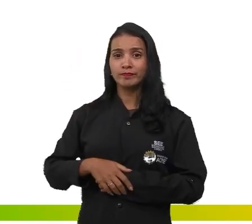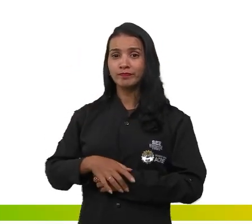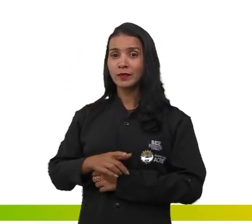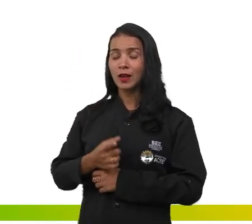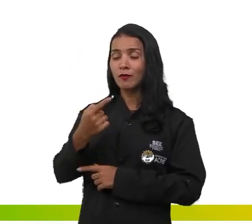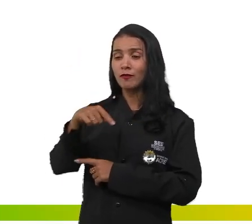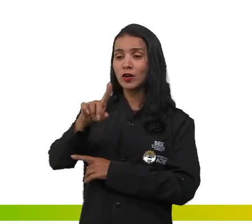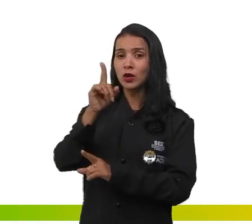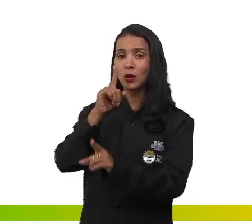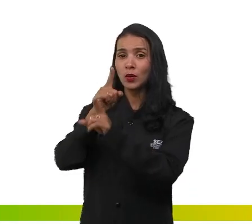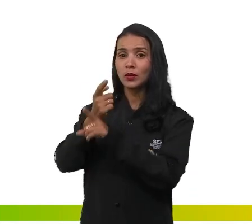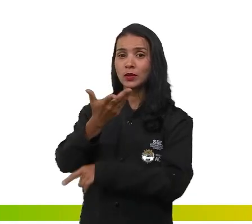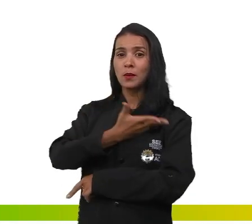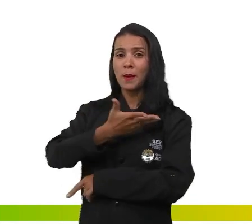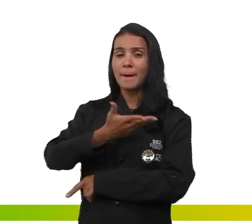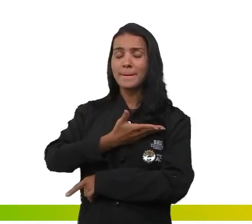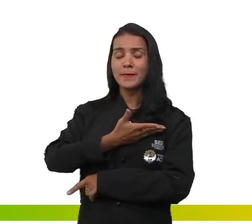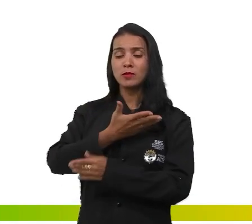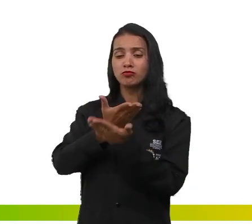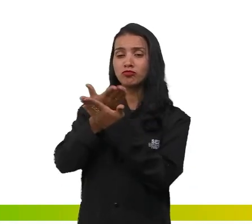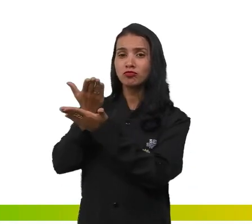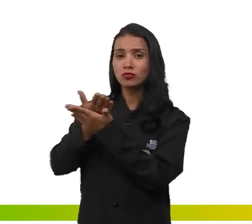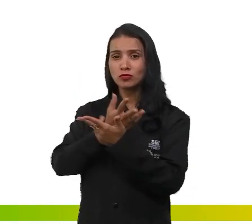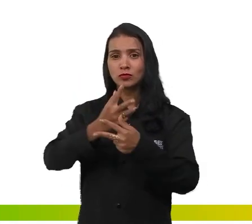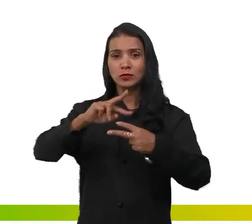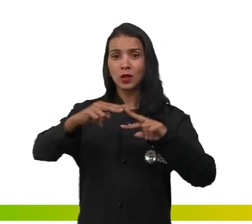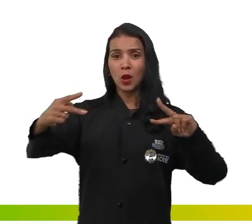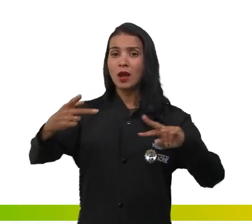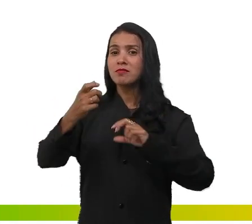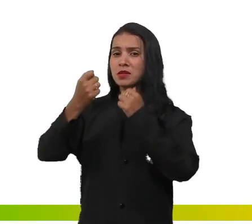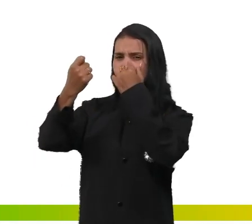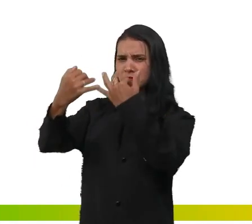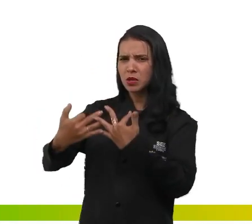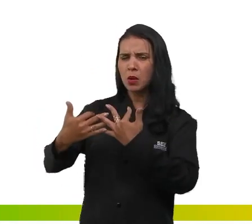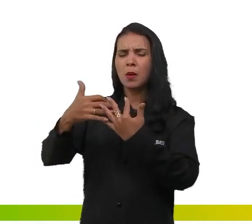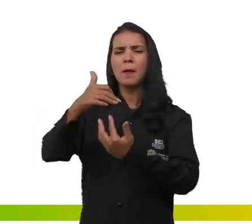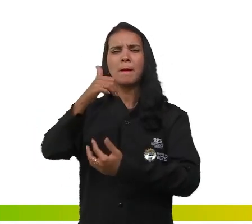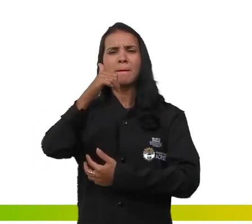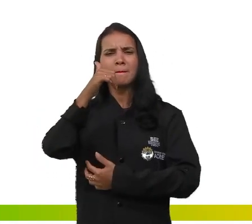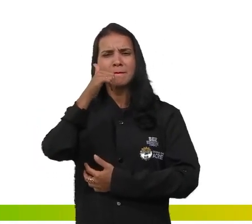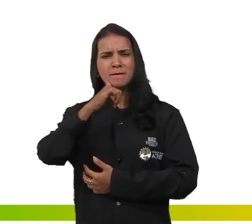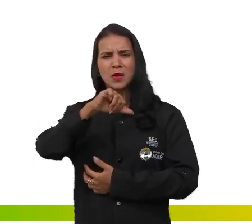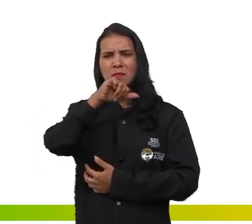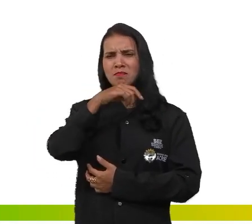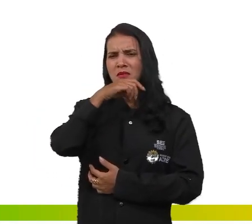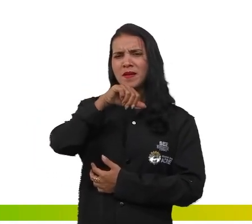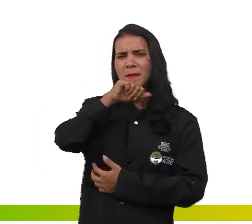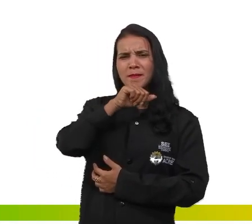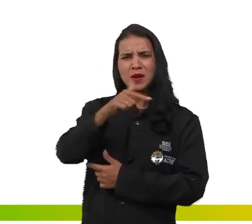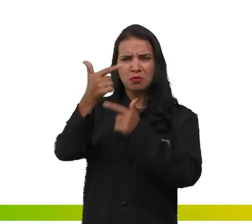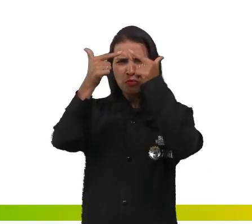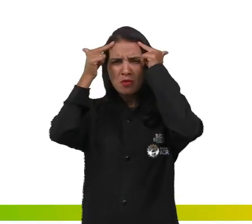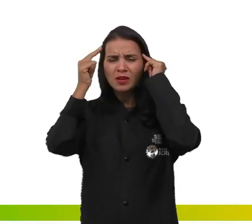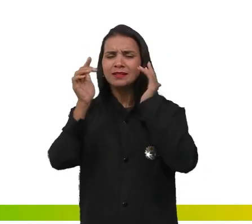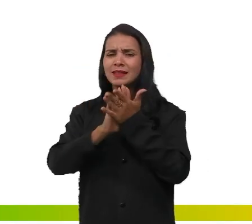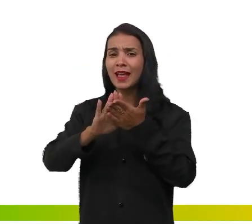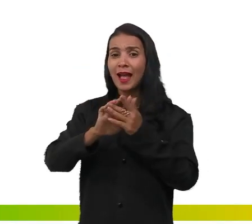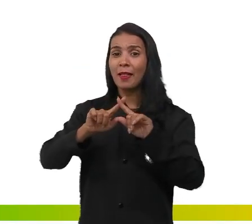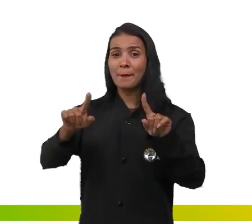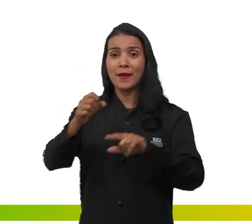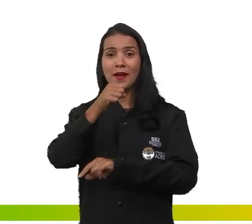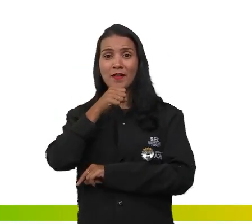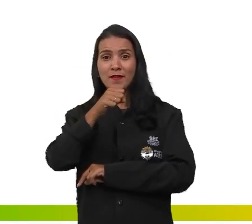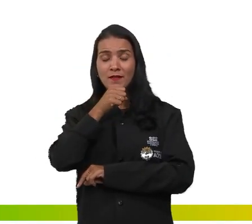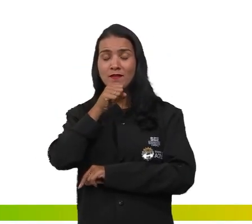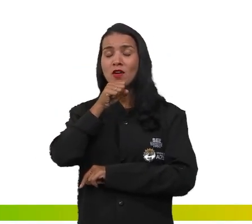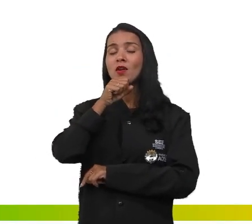genética. Contou que, embora seus pais não fossem calvos, sua avó materna era. Na família do